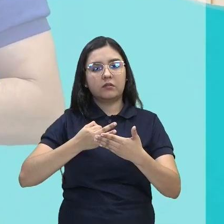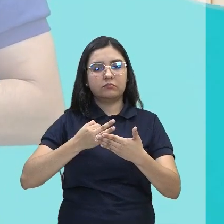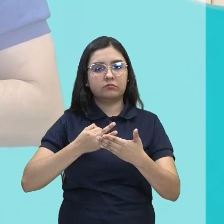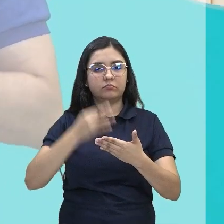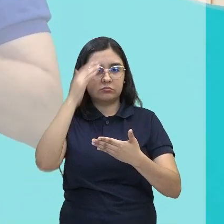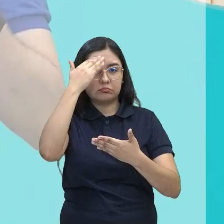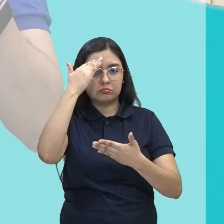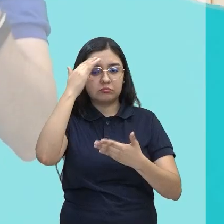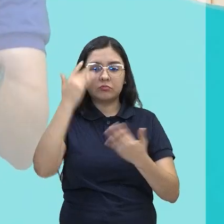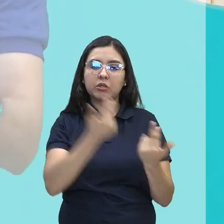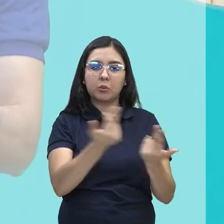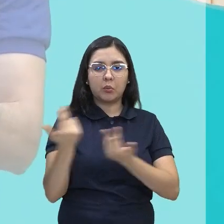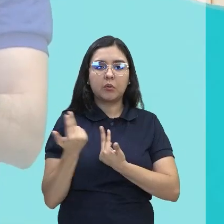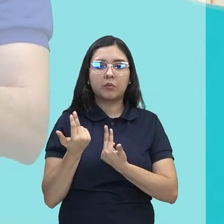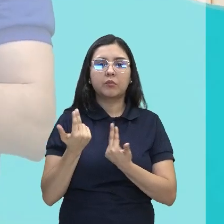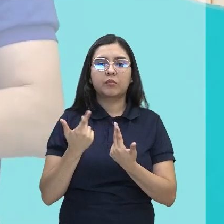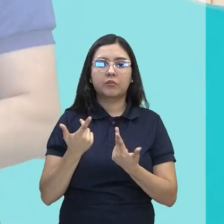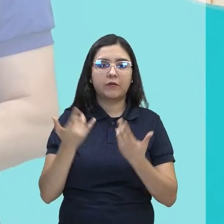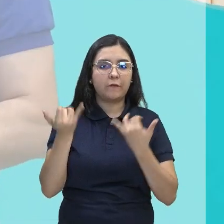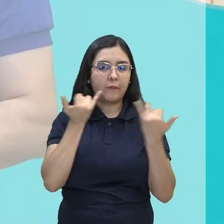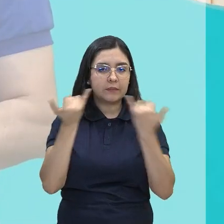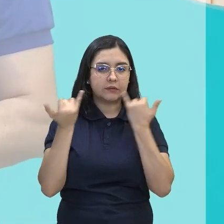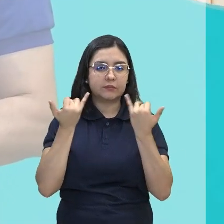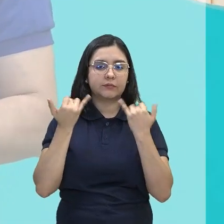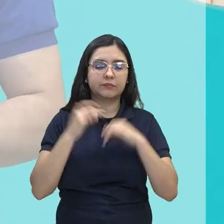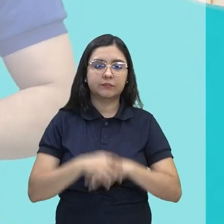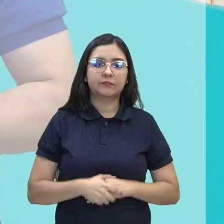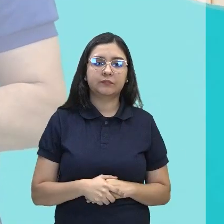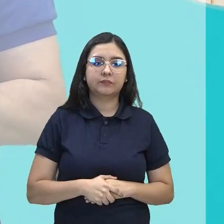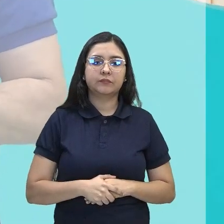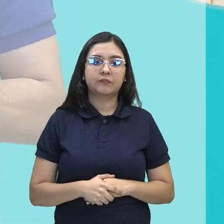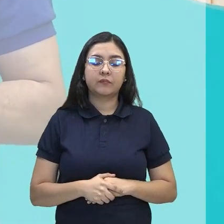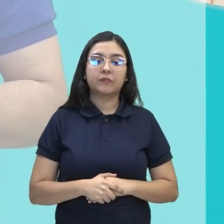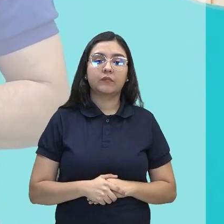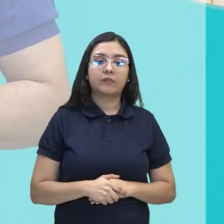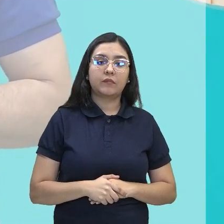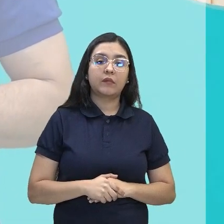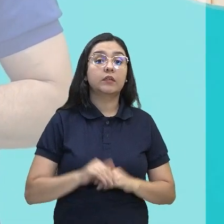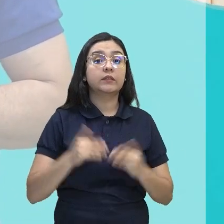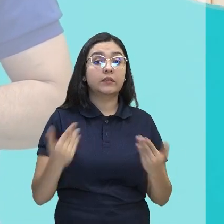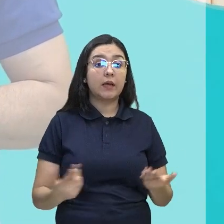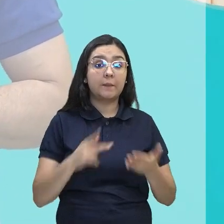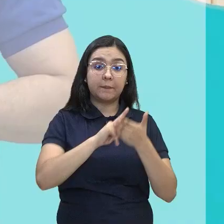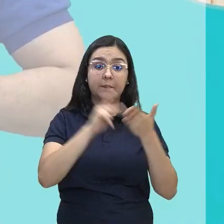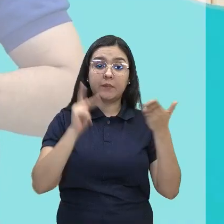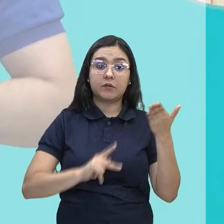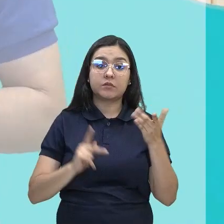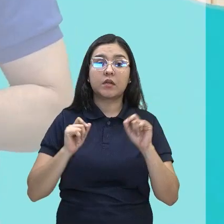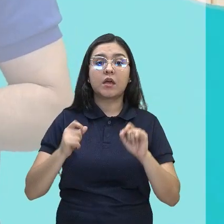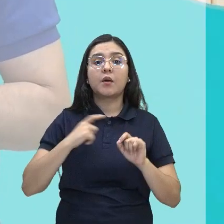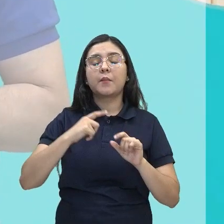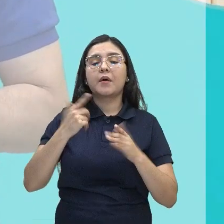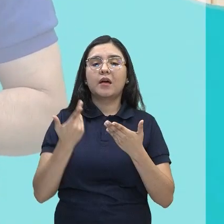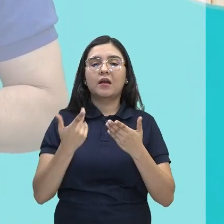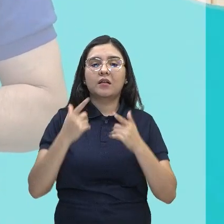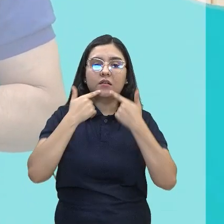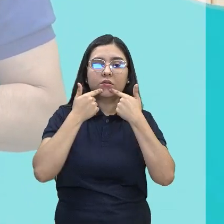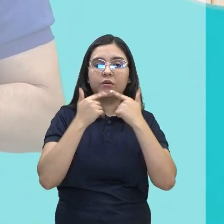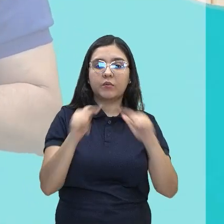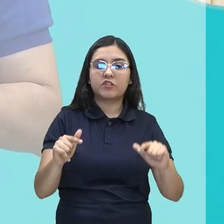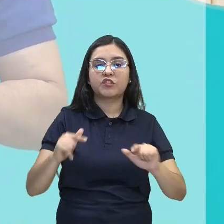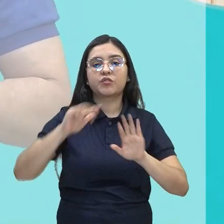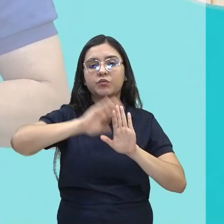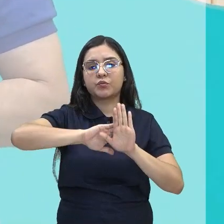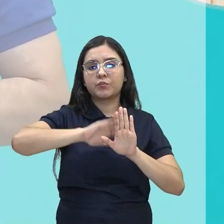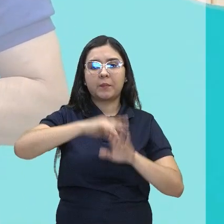texto trata-se daquela mesma informação principal. No caso da poesia, isso já vai diferir porque é uma linguagem mais